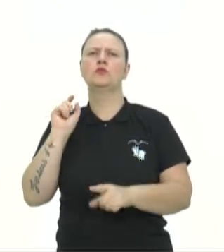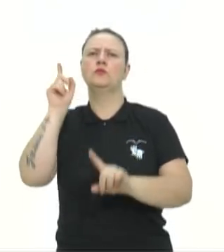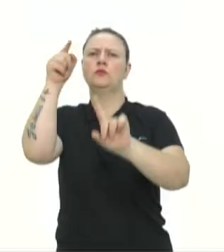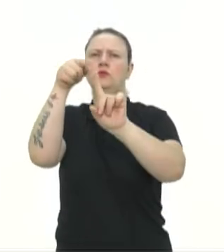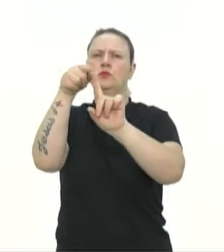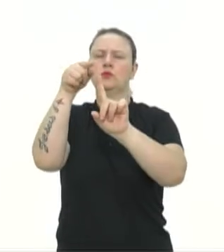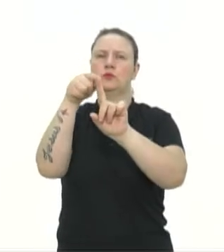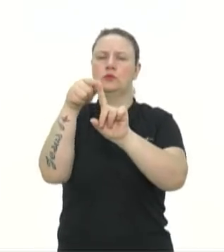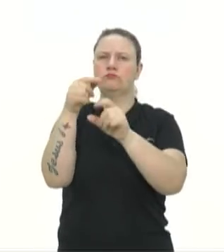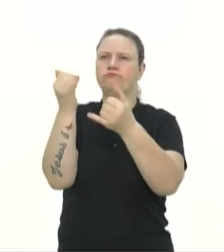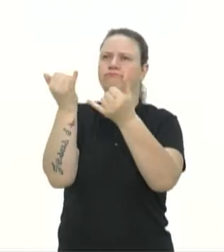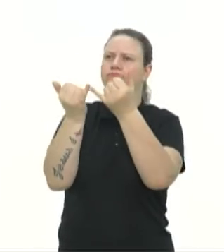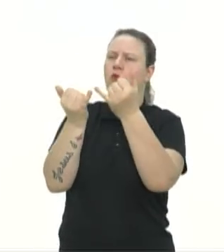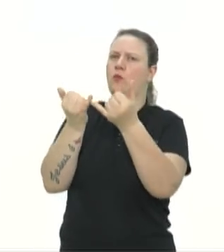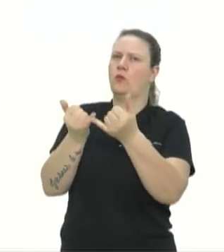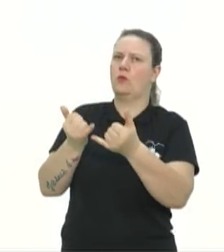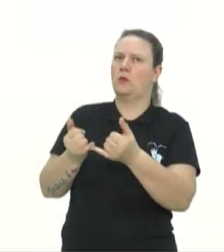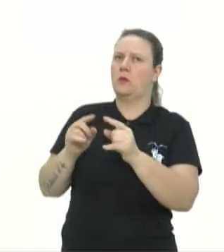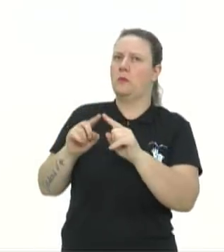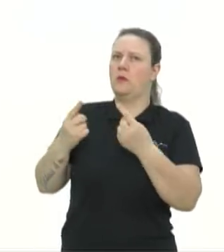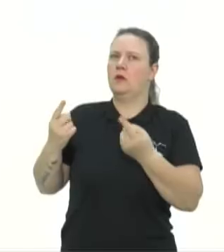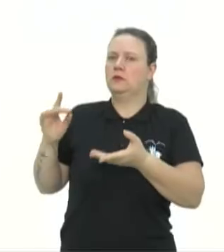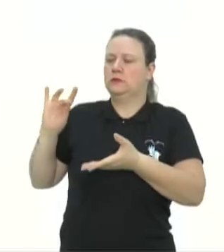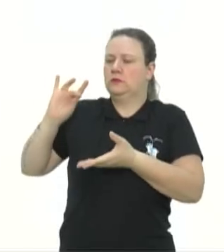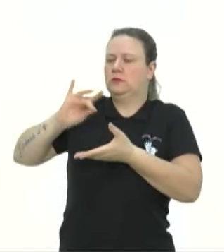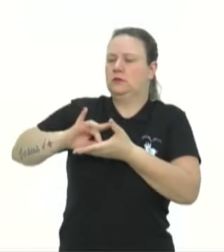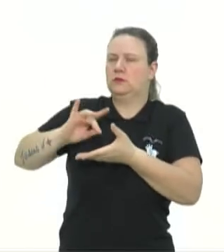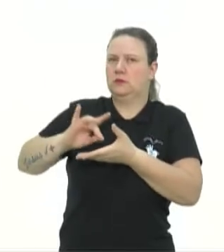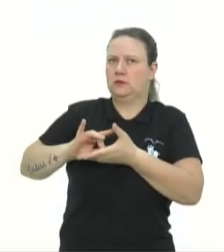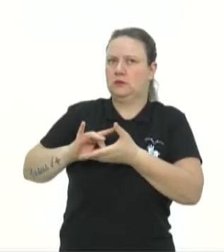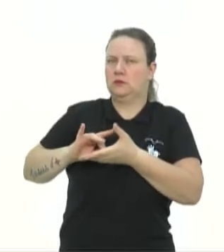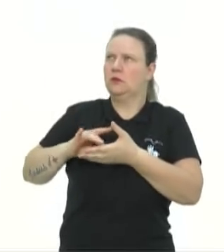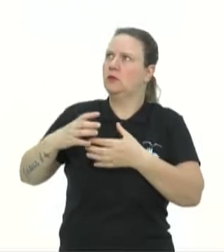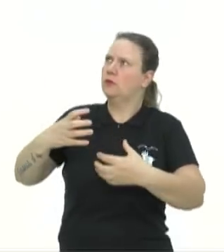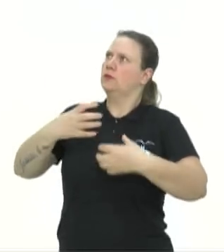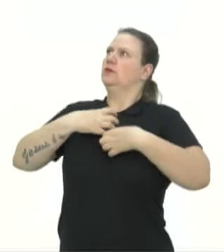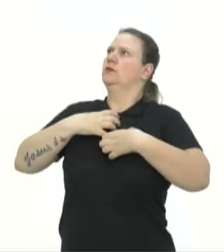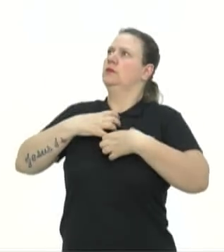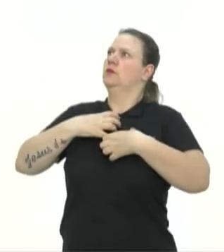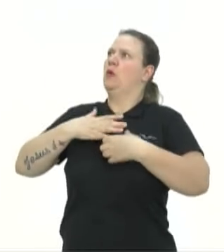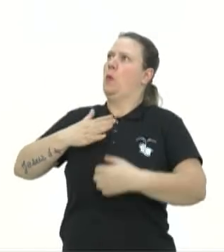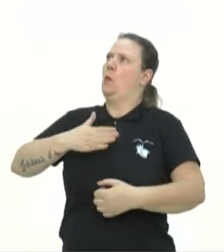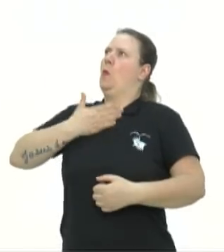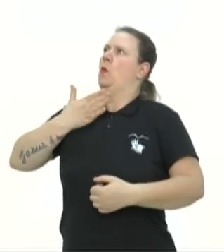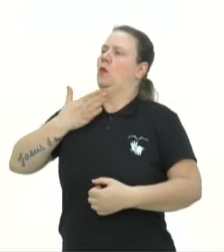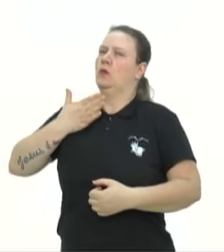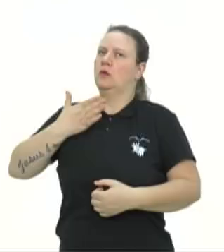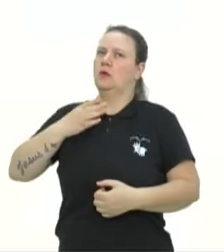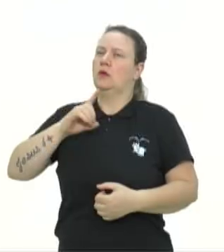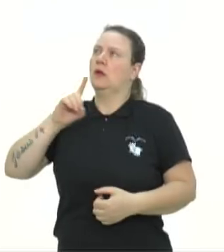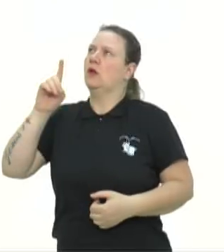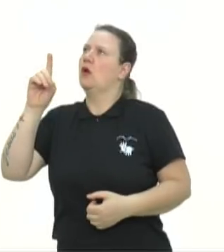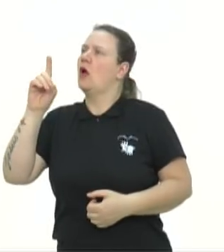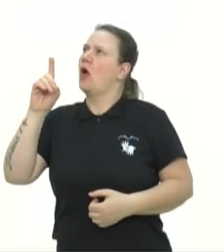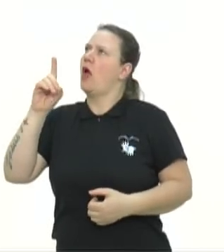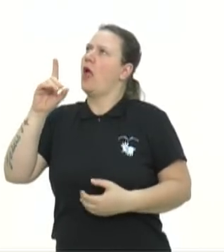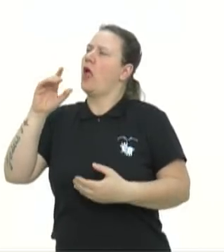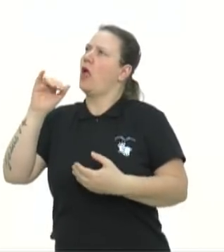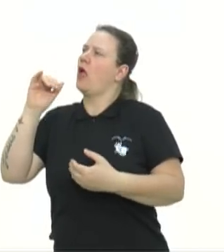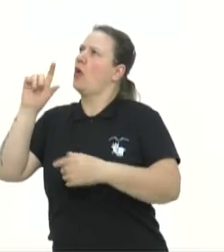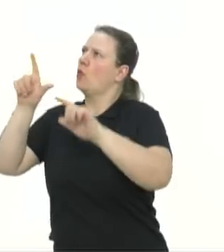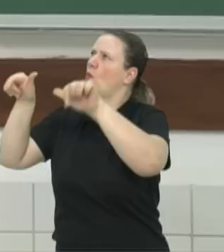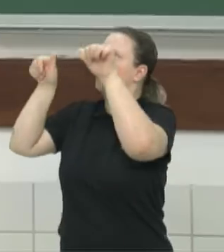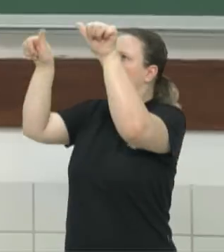aparente, a real não está no seu sentido, mas no impacto. Não está no que ele quer dizer, mas no que ele quer fazer